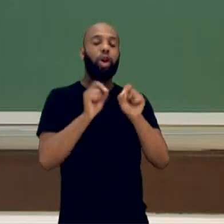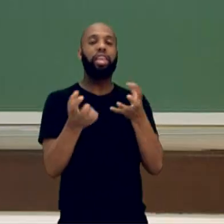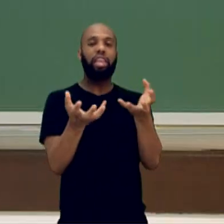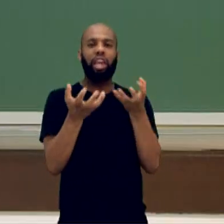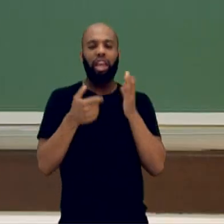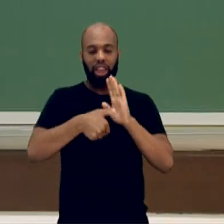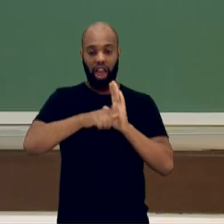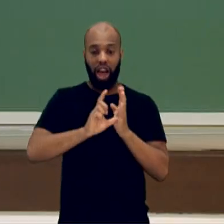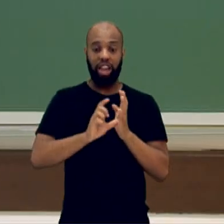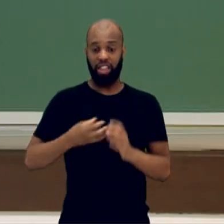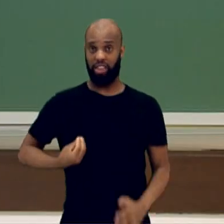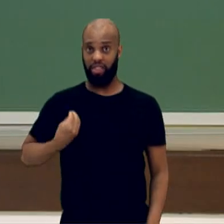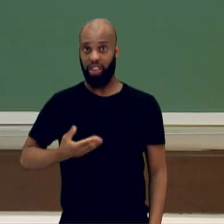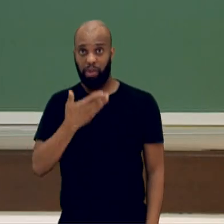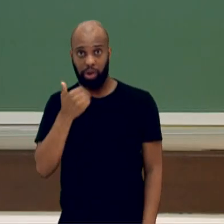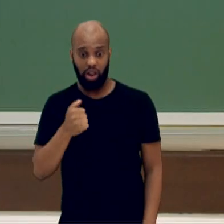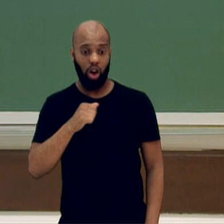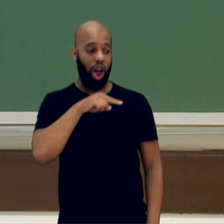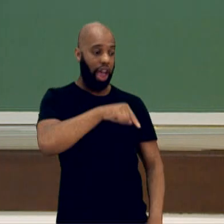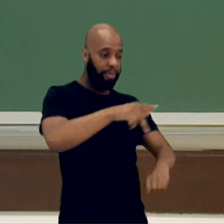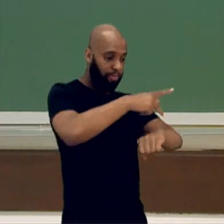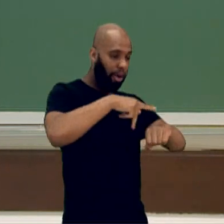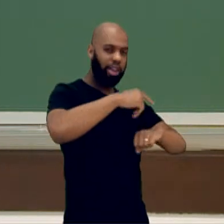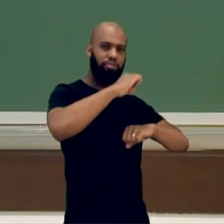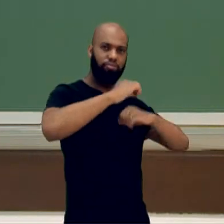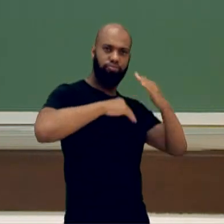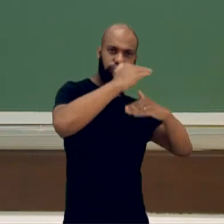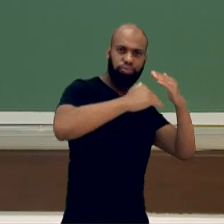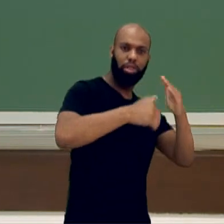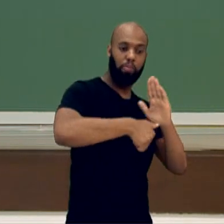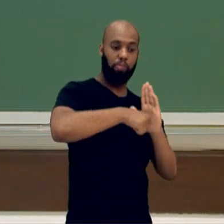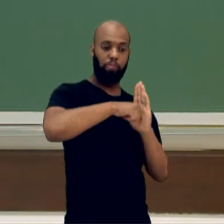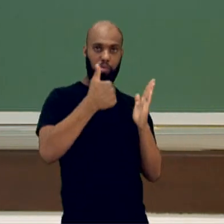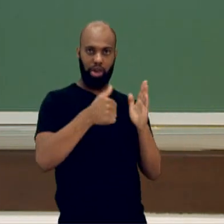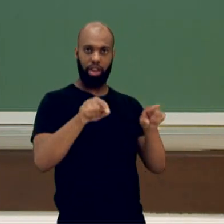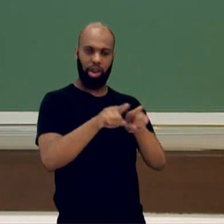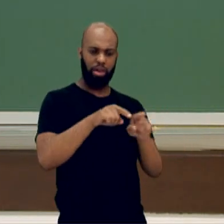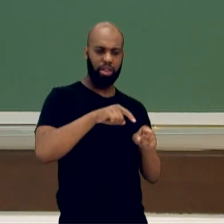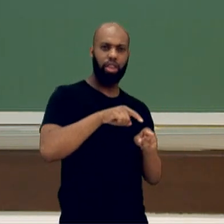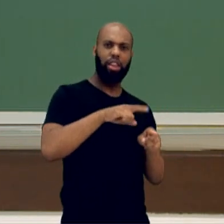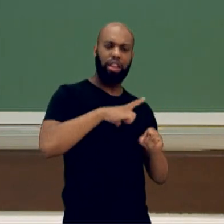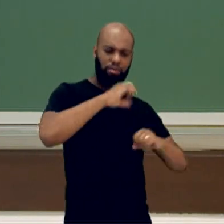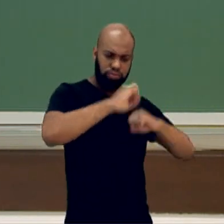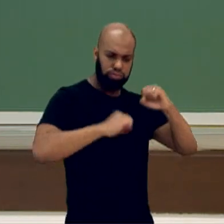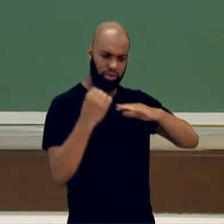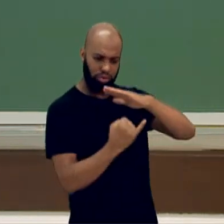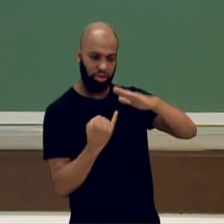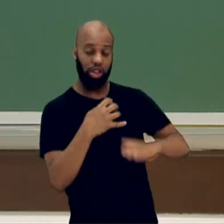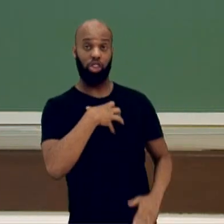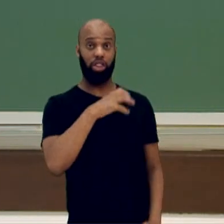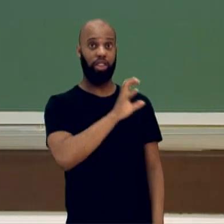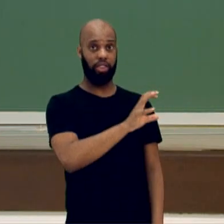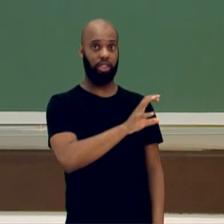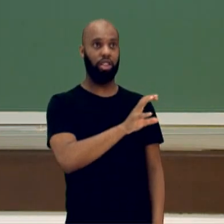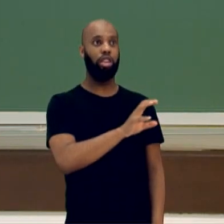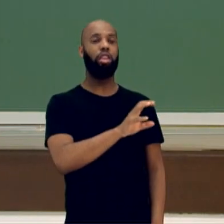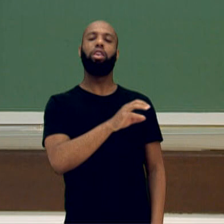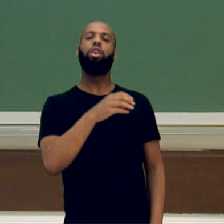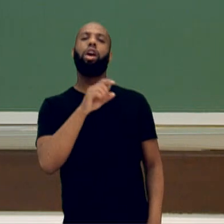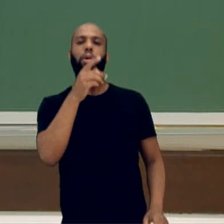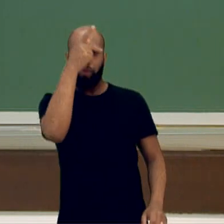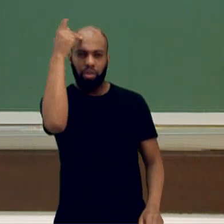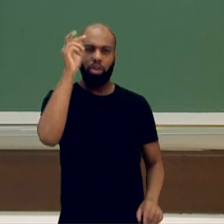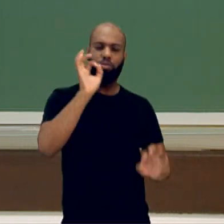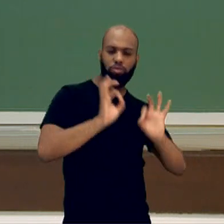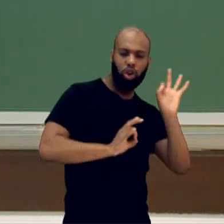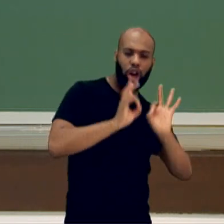nos países que se industrializaram primeiro e se urbanizaram primeiro também, foi desta forma. As pessoas encontraram